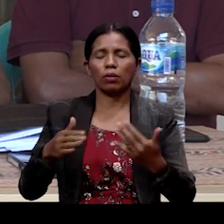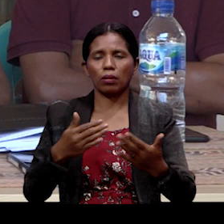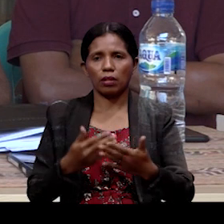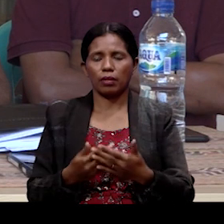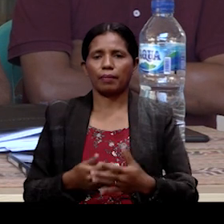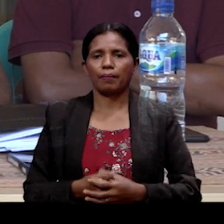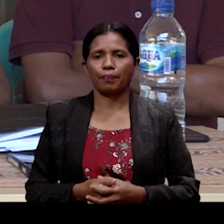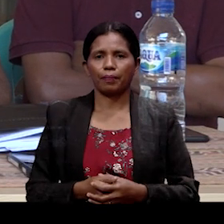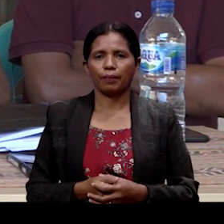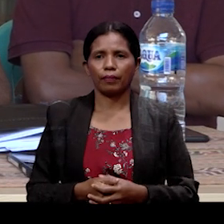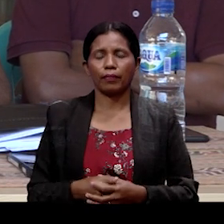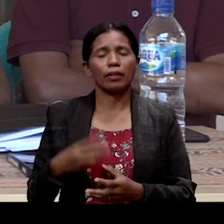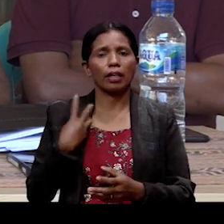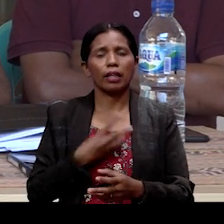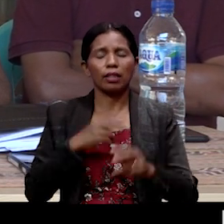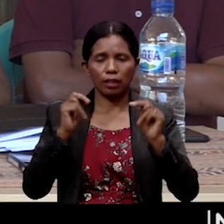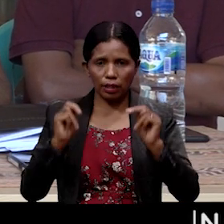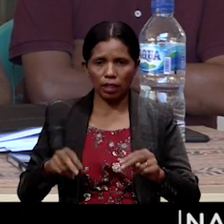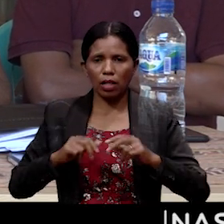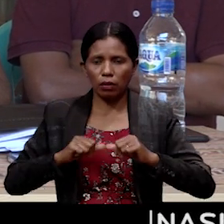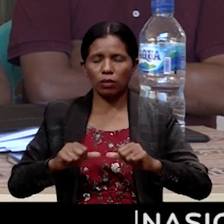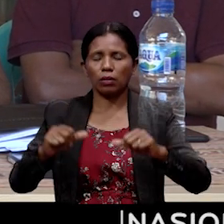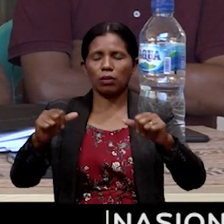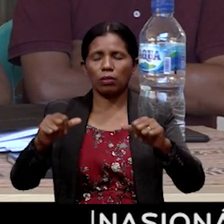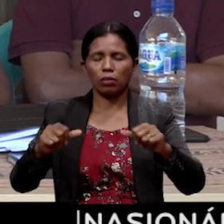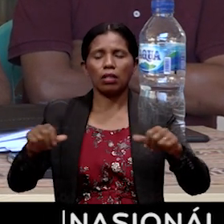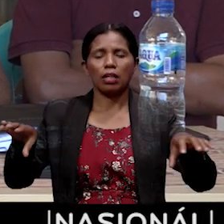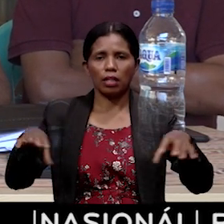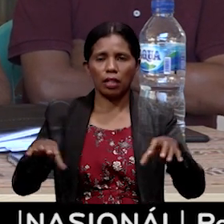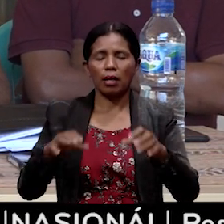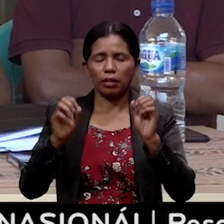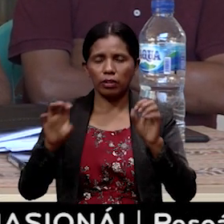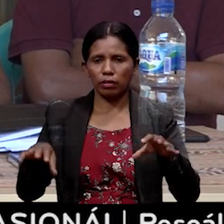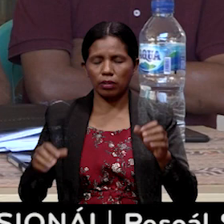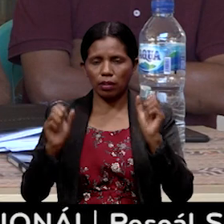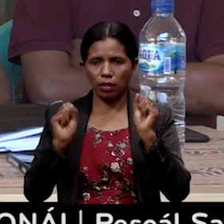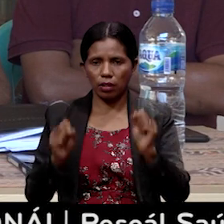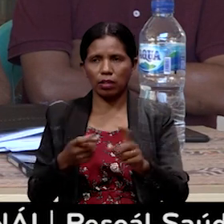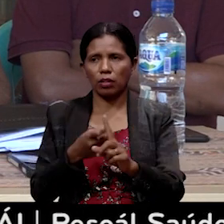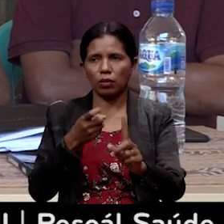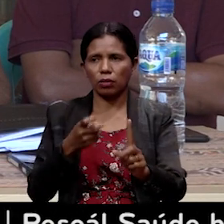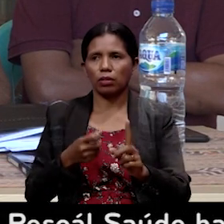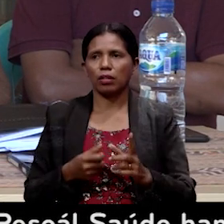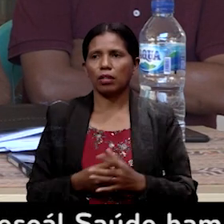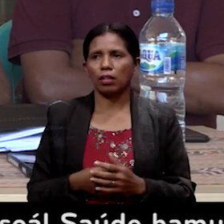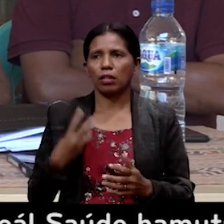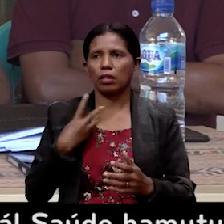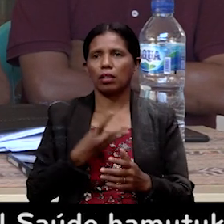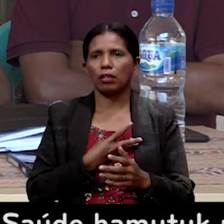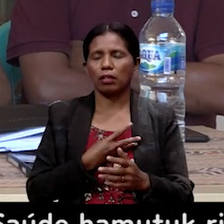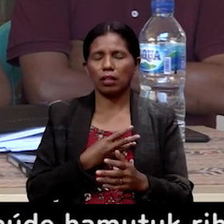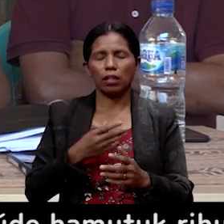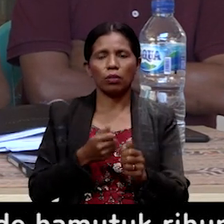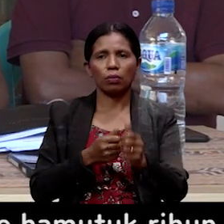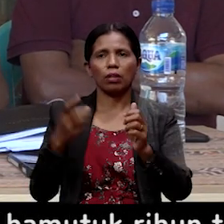morte. Ita tem que continua ho resistir e vencer, actuir ho si ita nia concessão